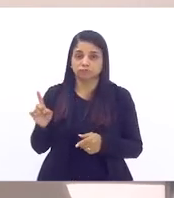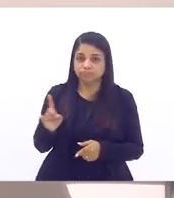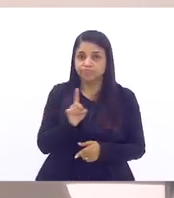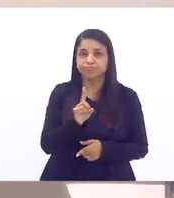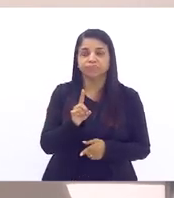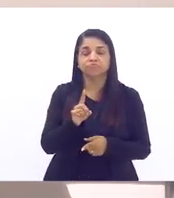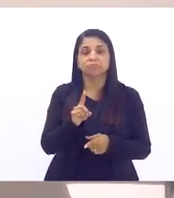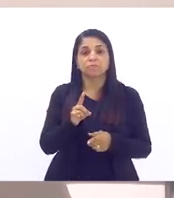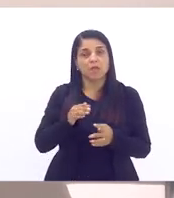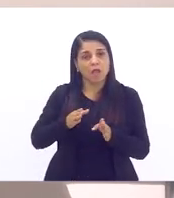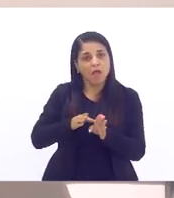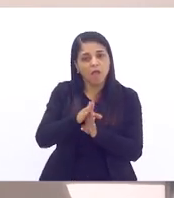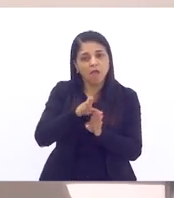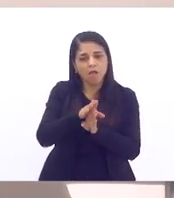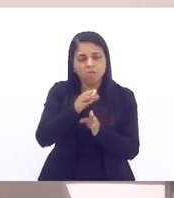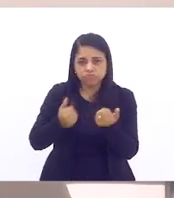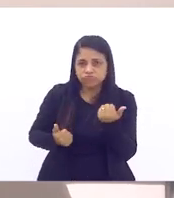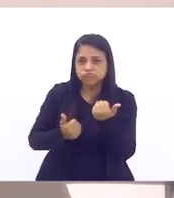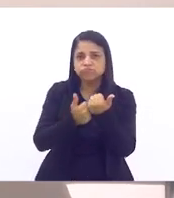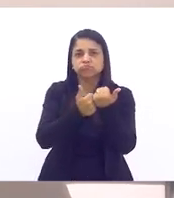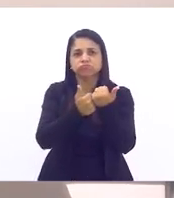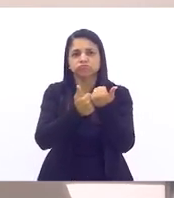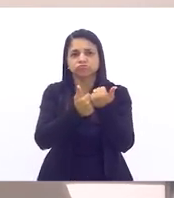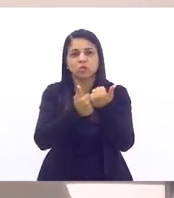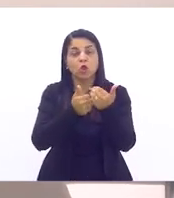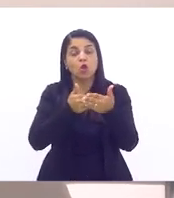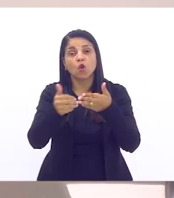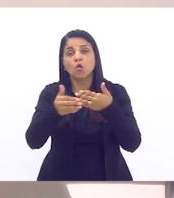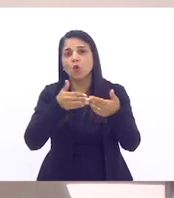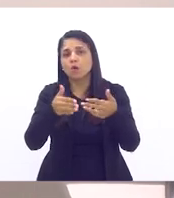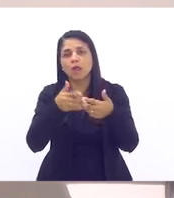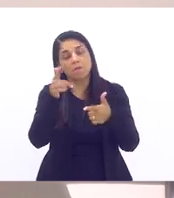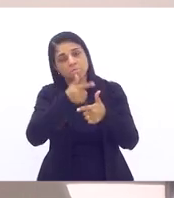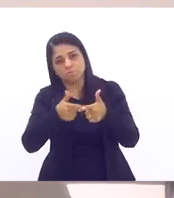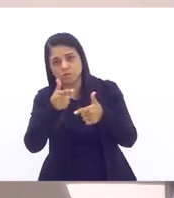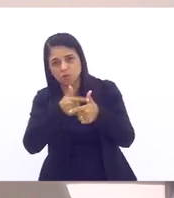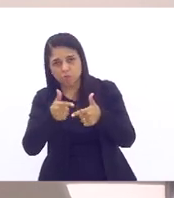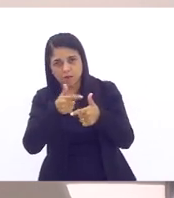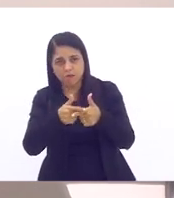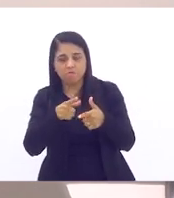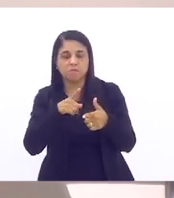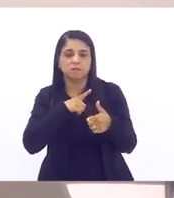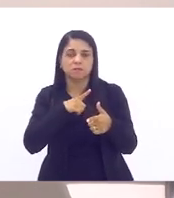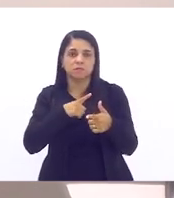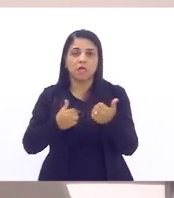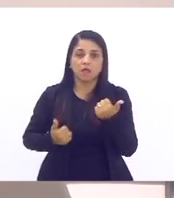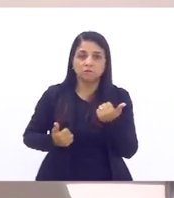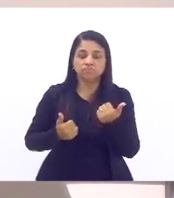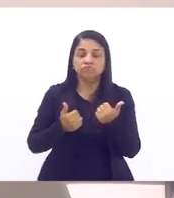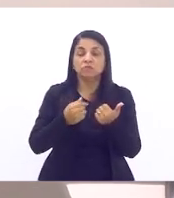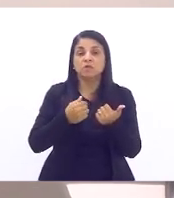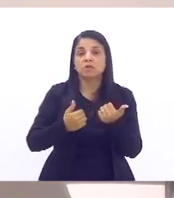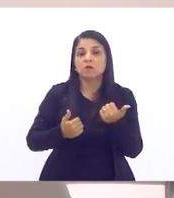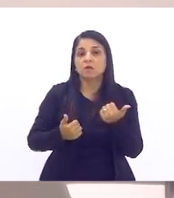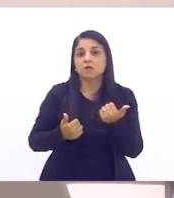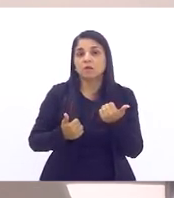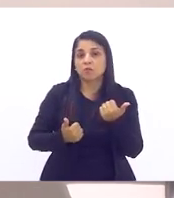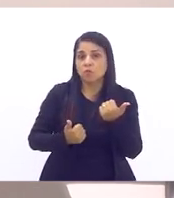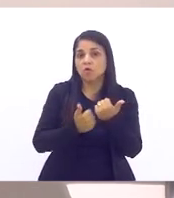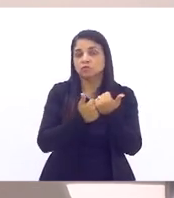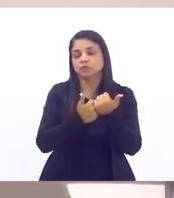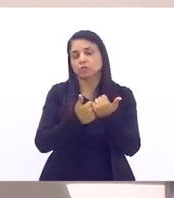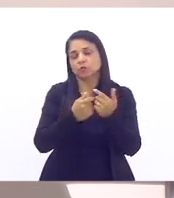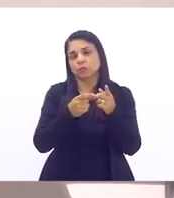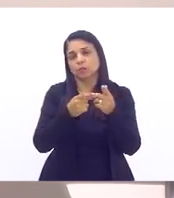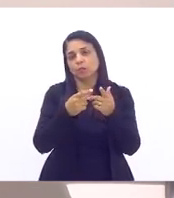auxiliar em qualquer questão que envolva o auxílio público as pessoas ligam aqui para tirar todo tipo